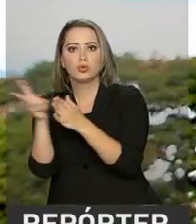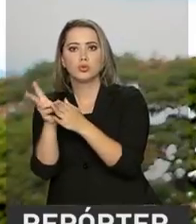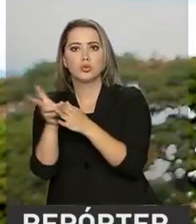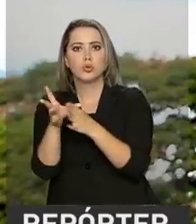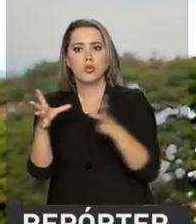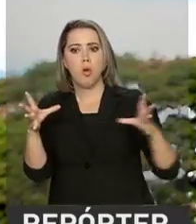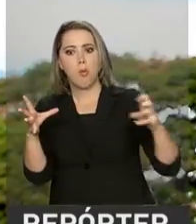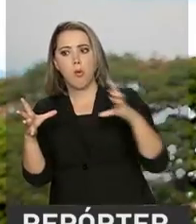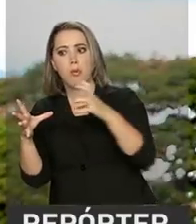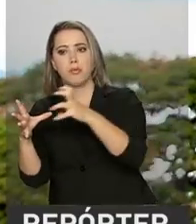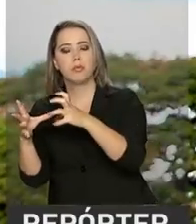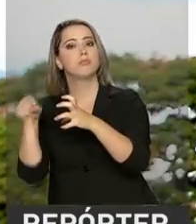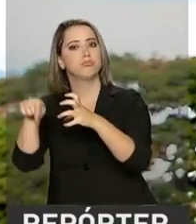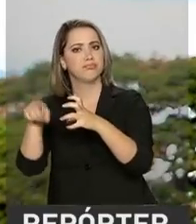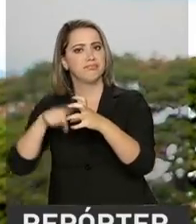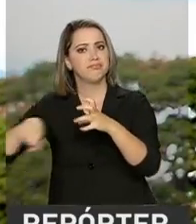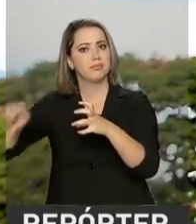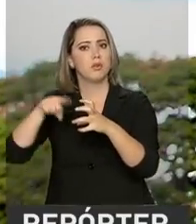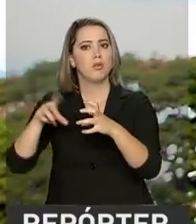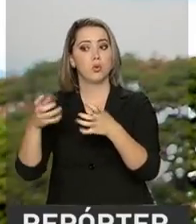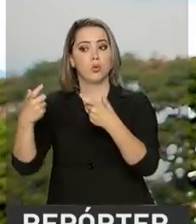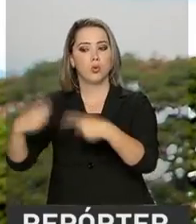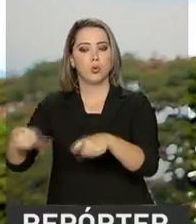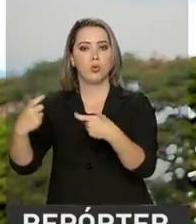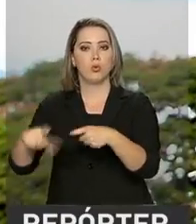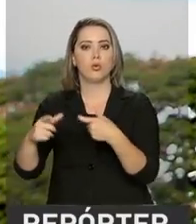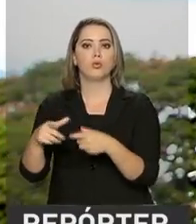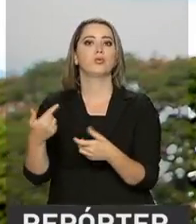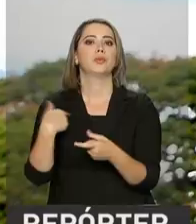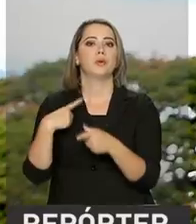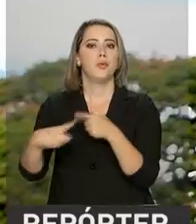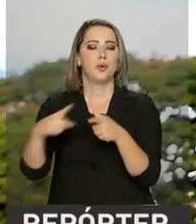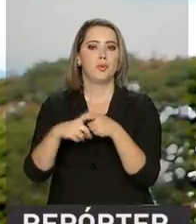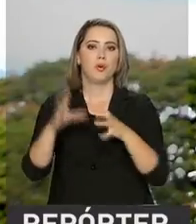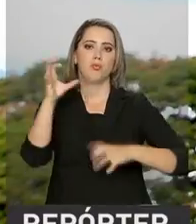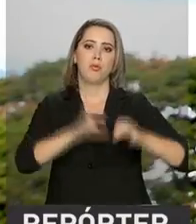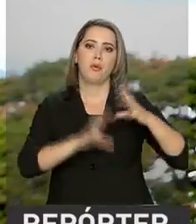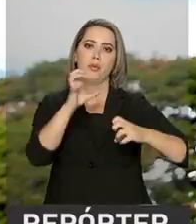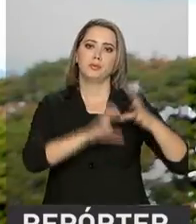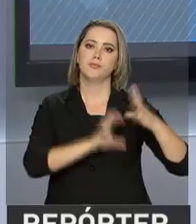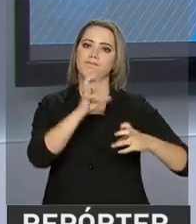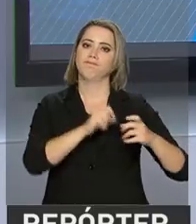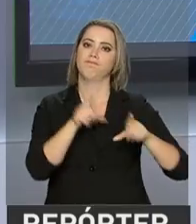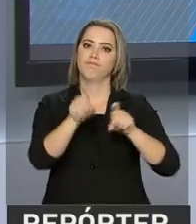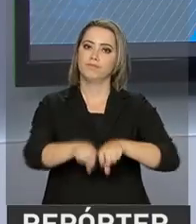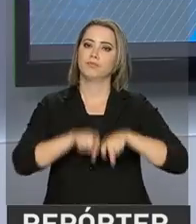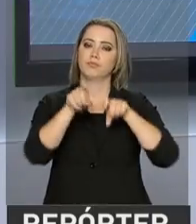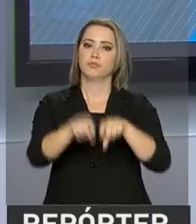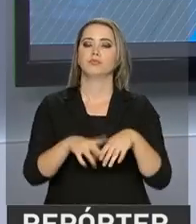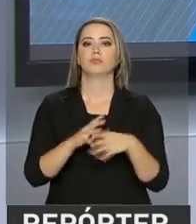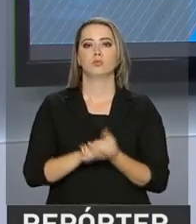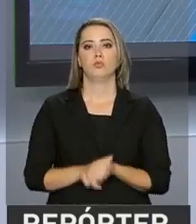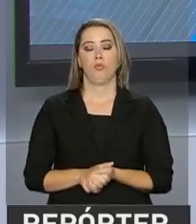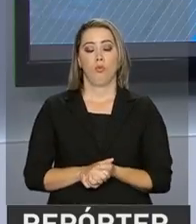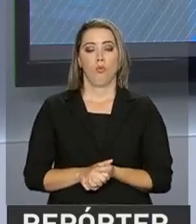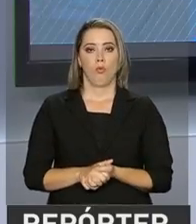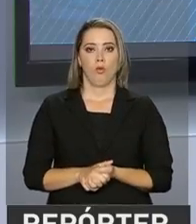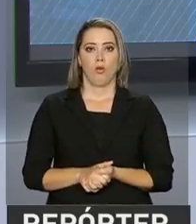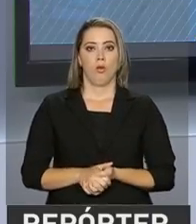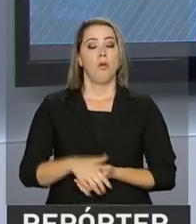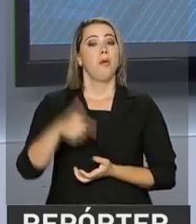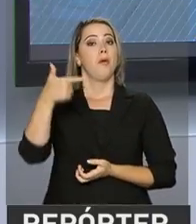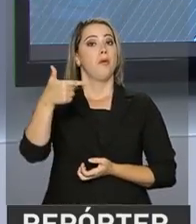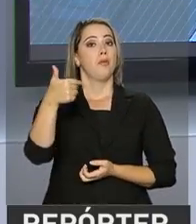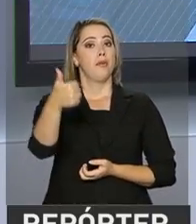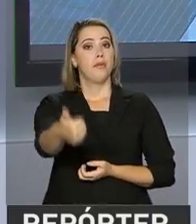baías em viana no maranhão em uma região afetada por conflitos de terra e 21 trabalhadores submetidos